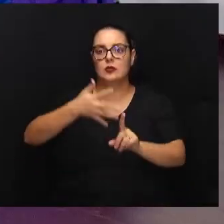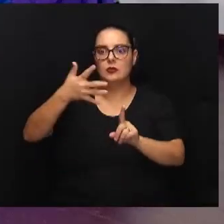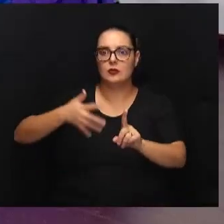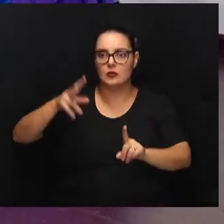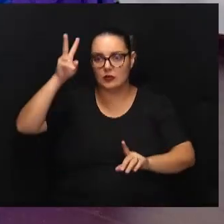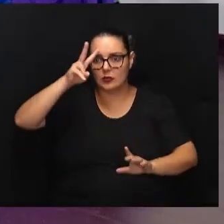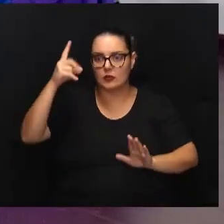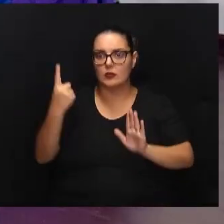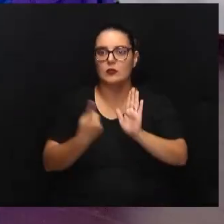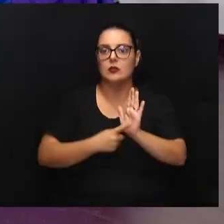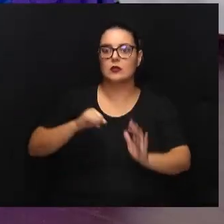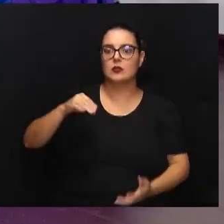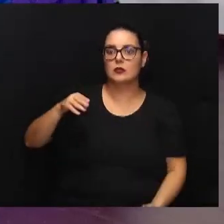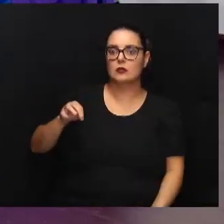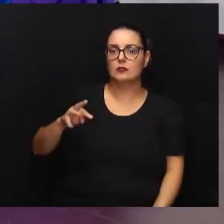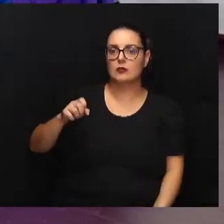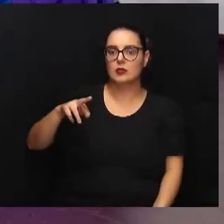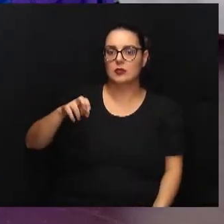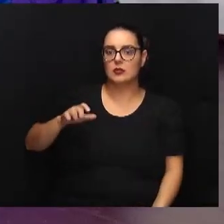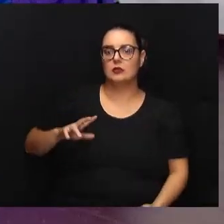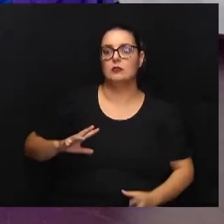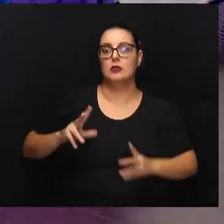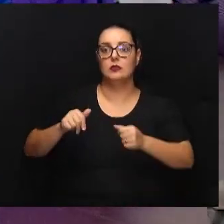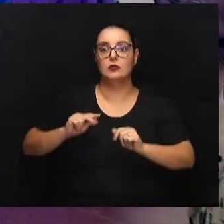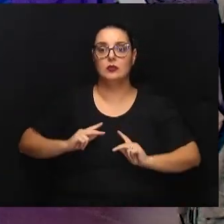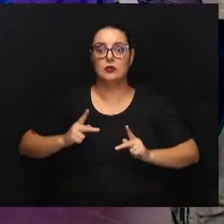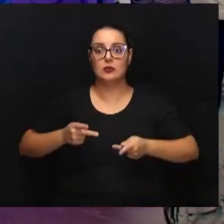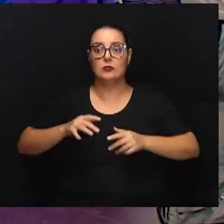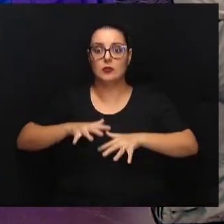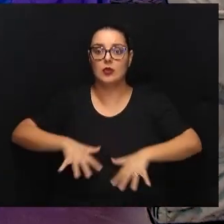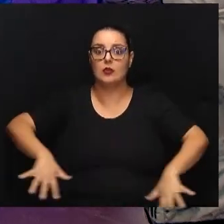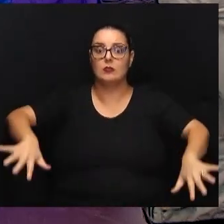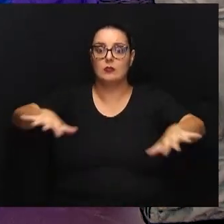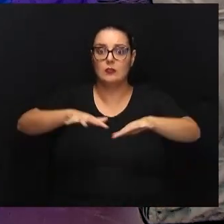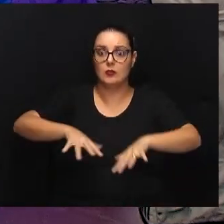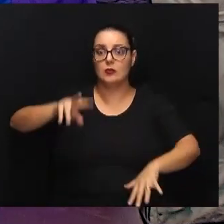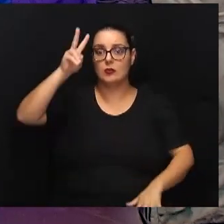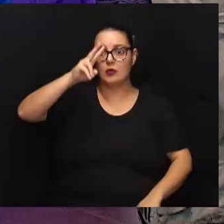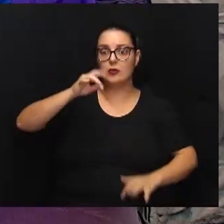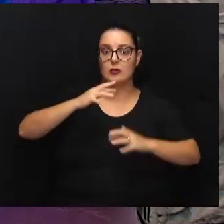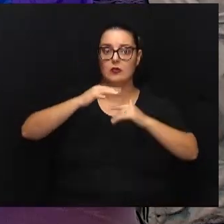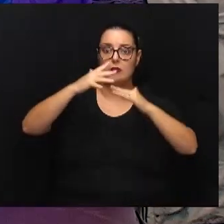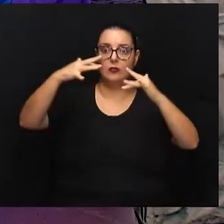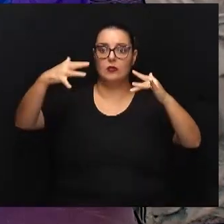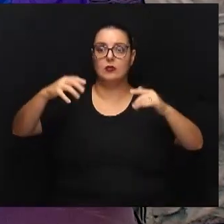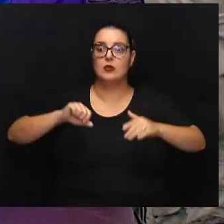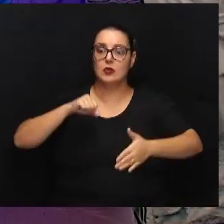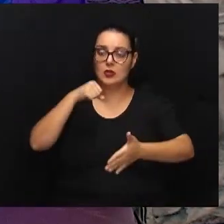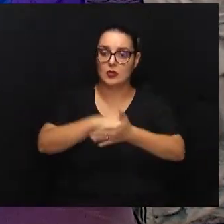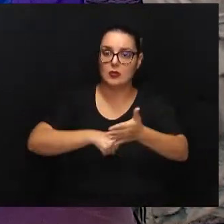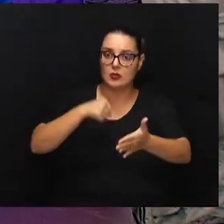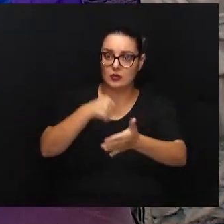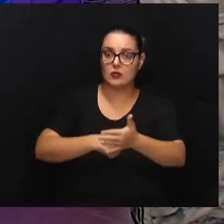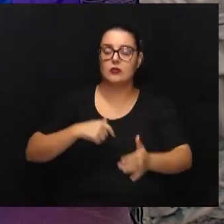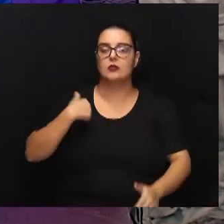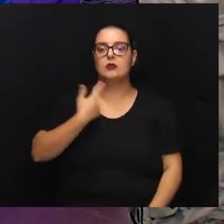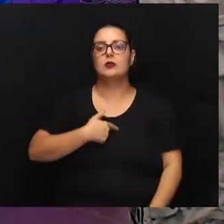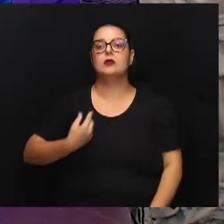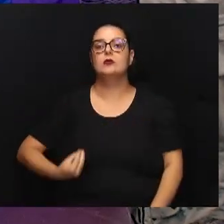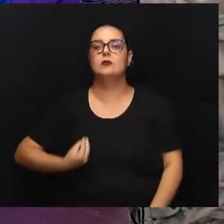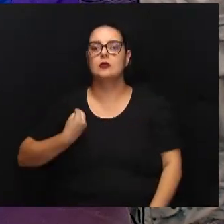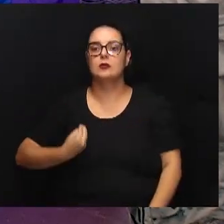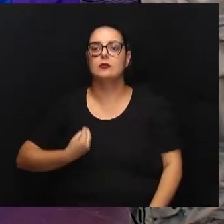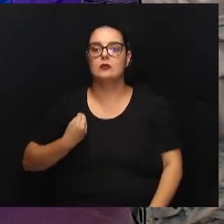humanidade. Para nos lembrar que o brilho, a luta, as nossas vidas valem a pena, a nossa